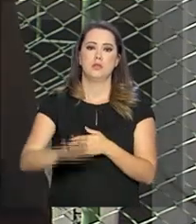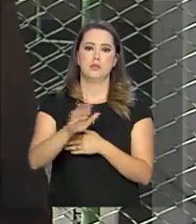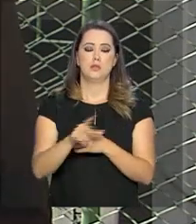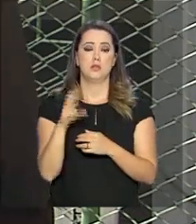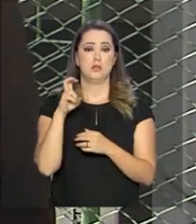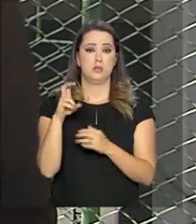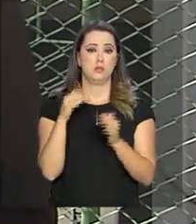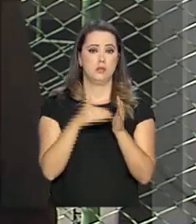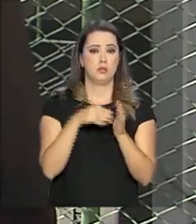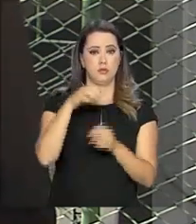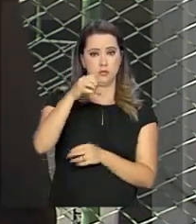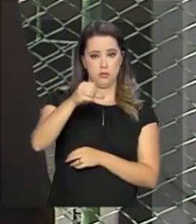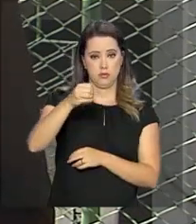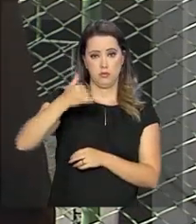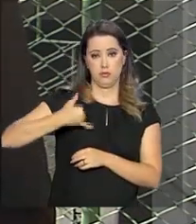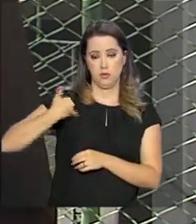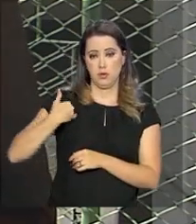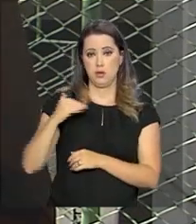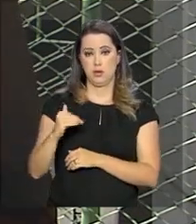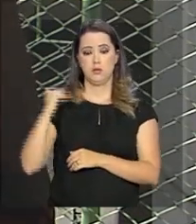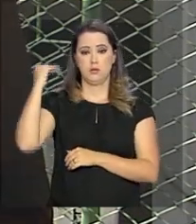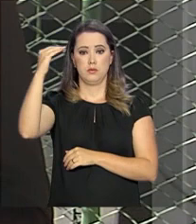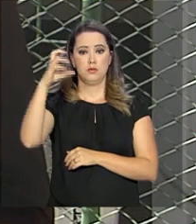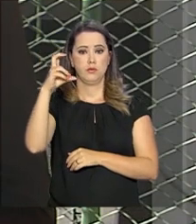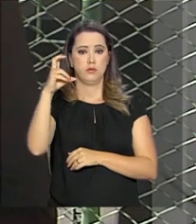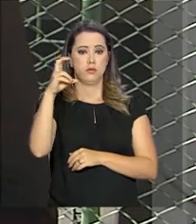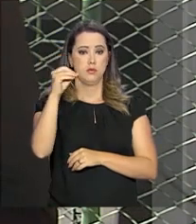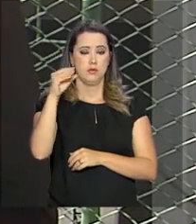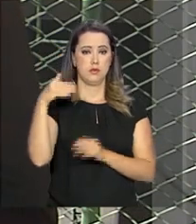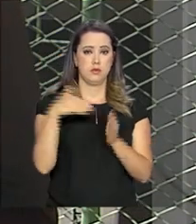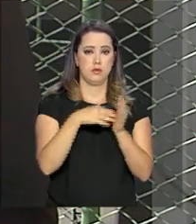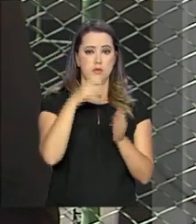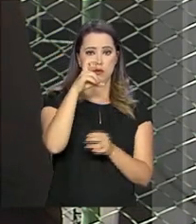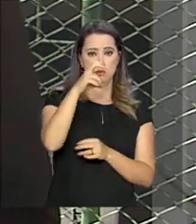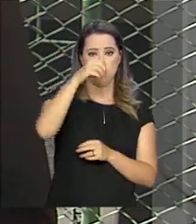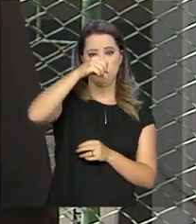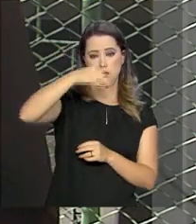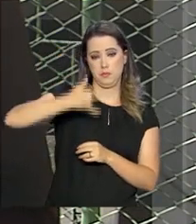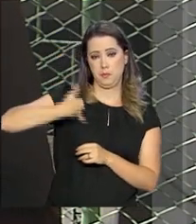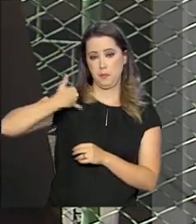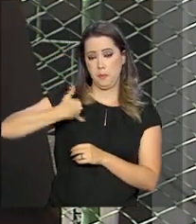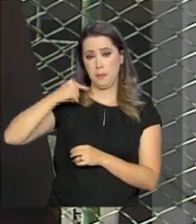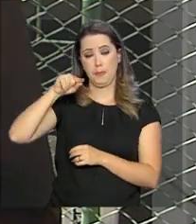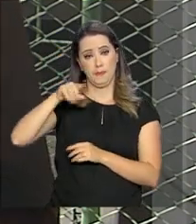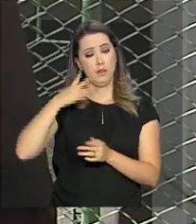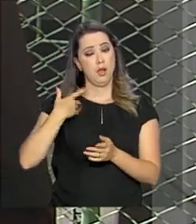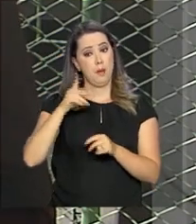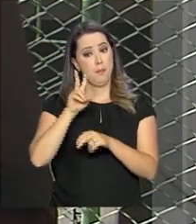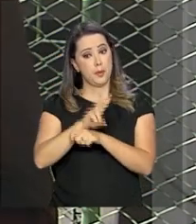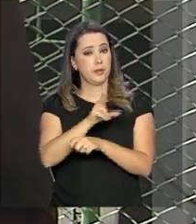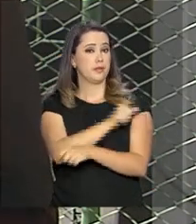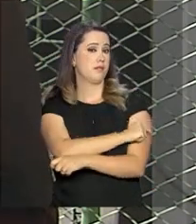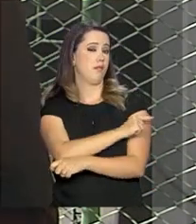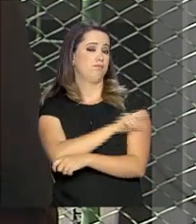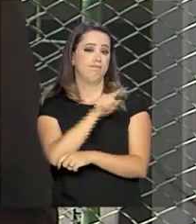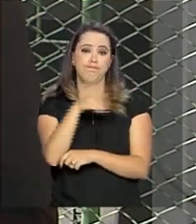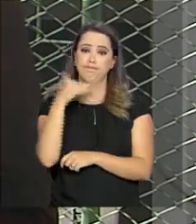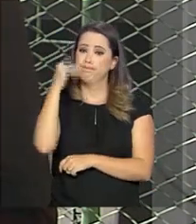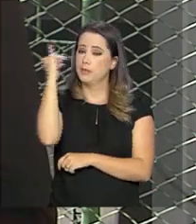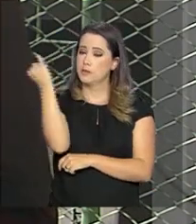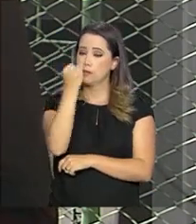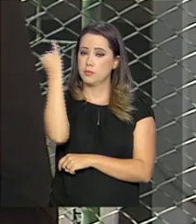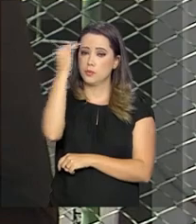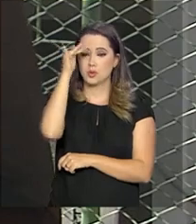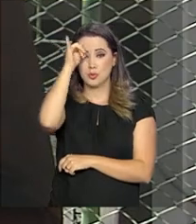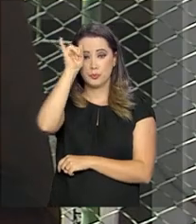de 5 a 9 anos e adultos de 50 a 59 anos. A imunização é a forma mais importante de